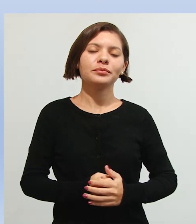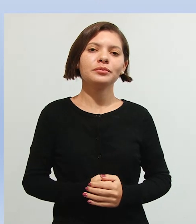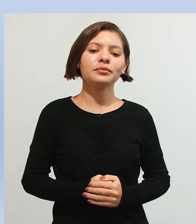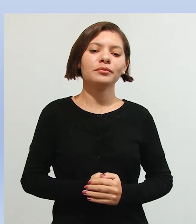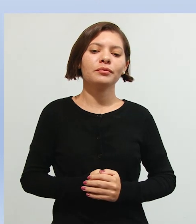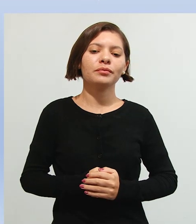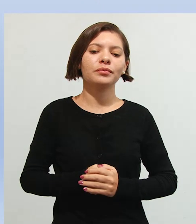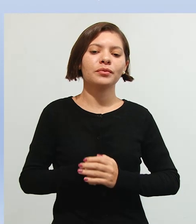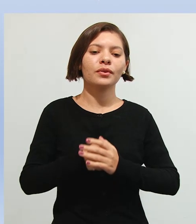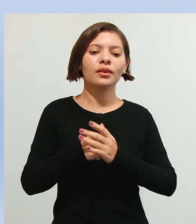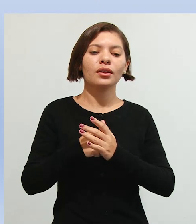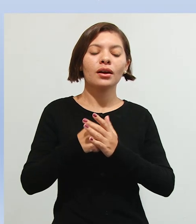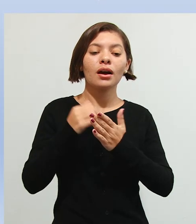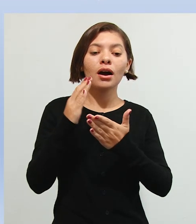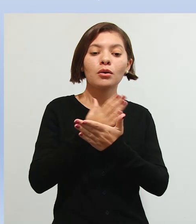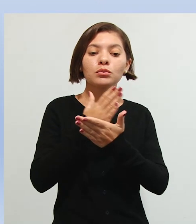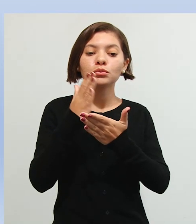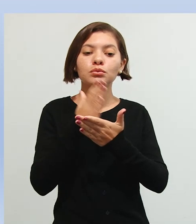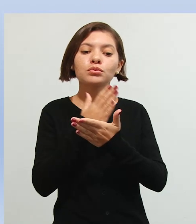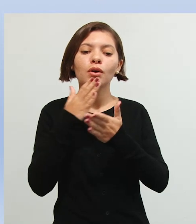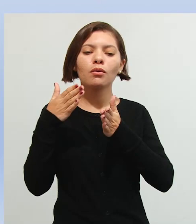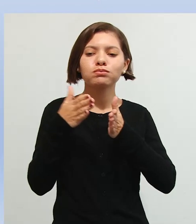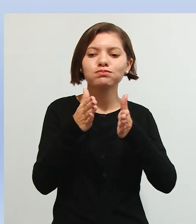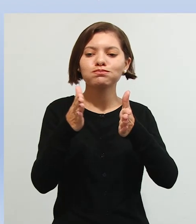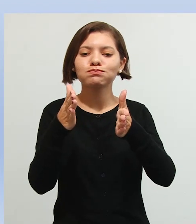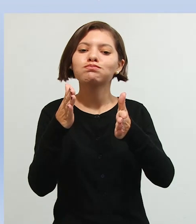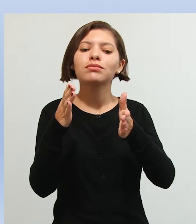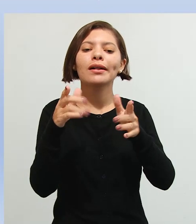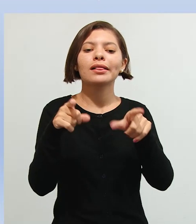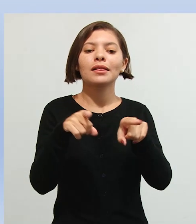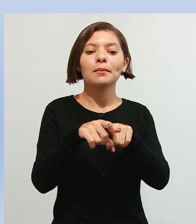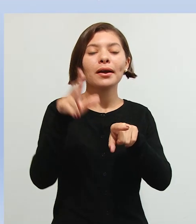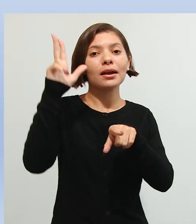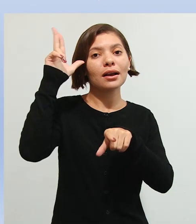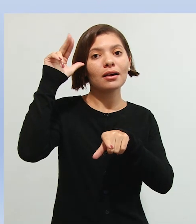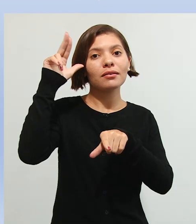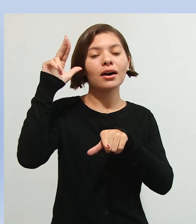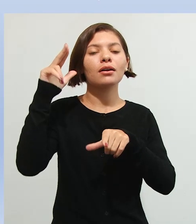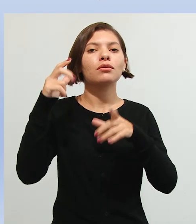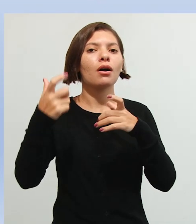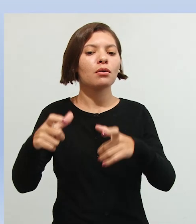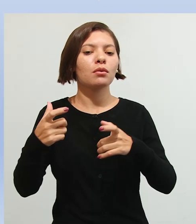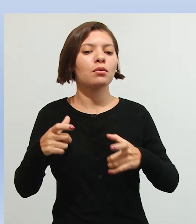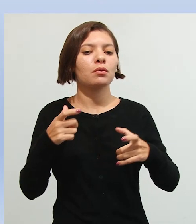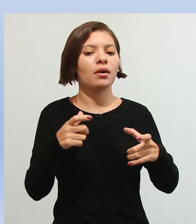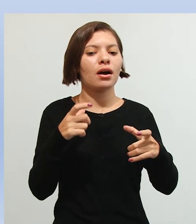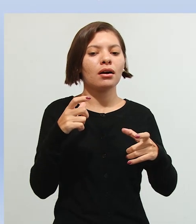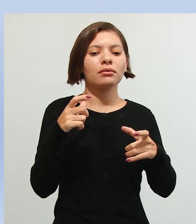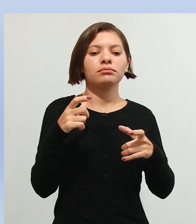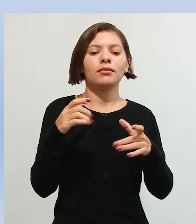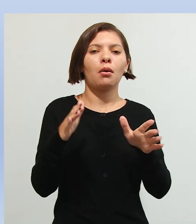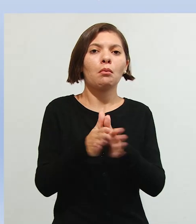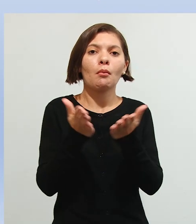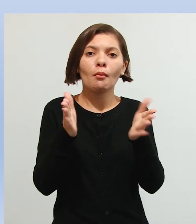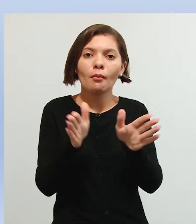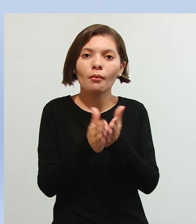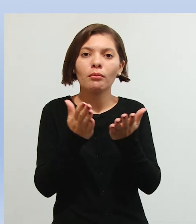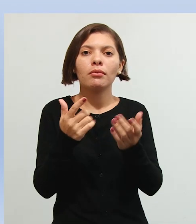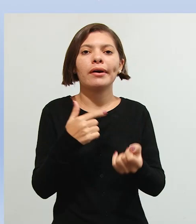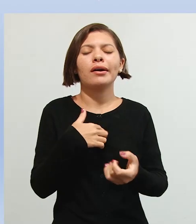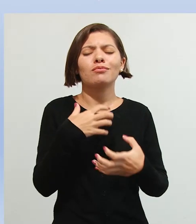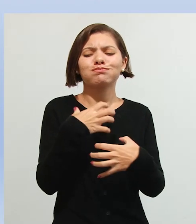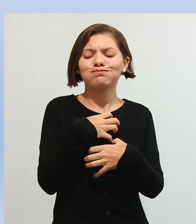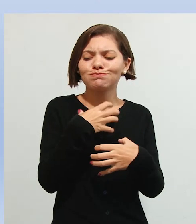tanque, alguns caminhos e cavalos. Era uma região bastante pobre. Eu sentia